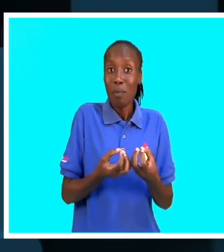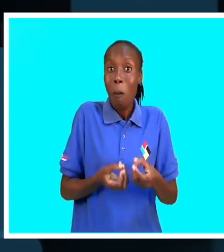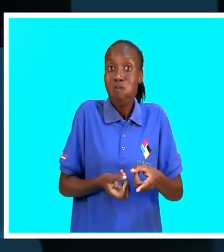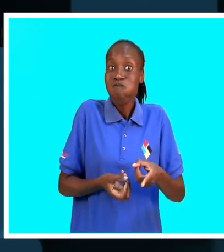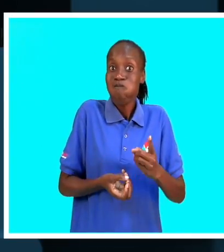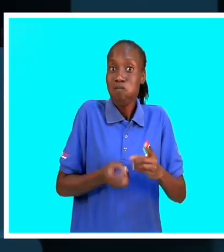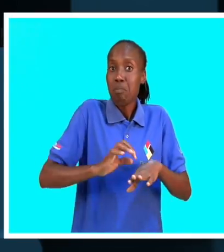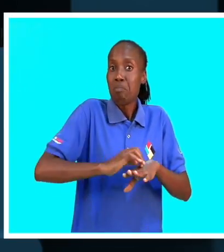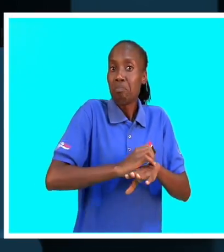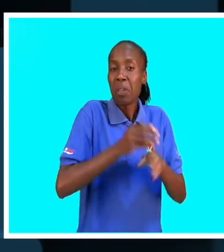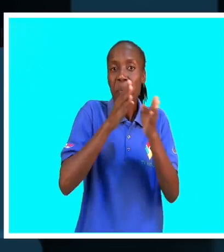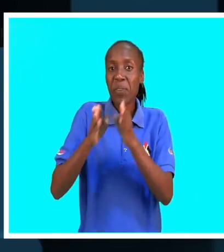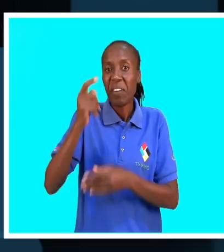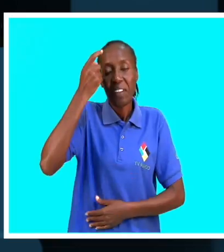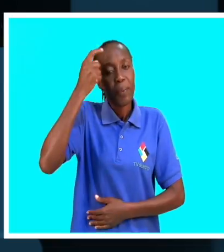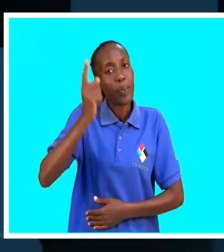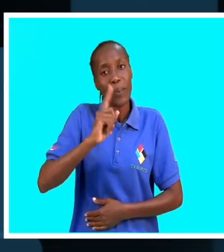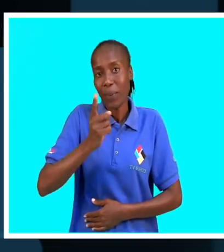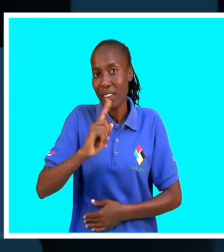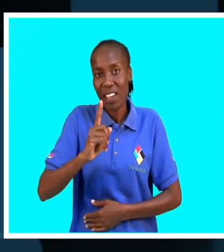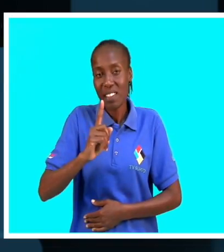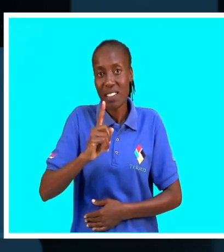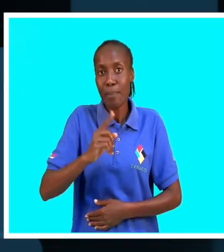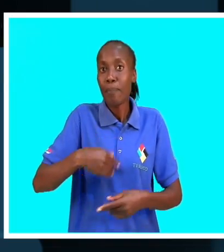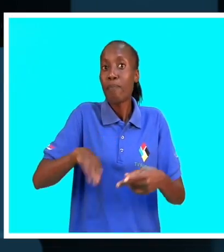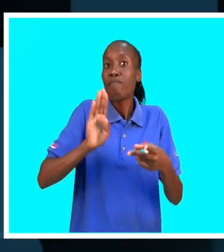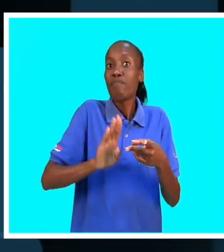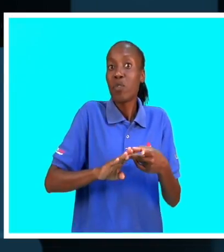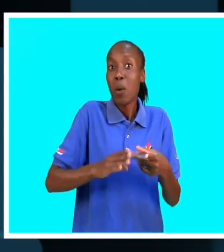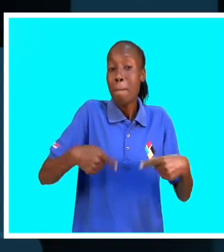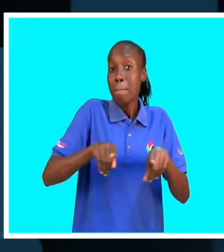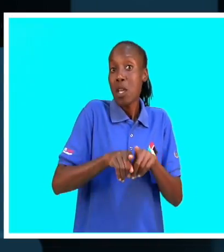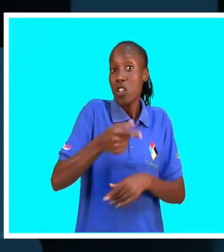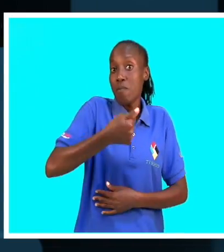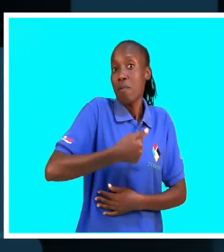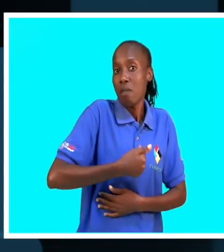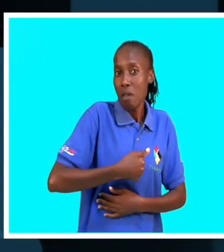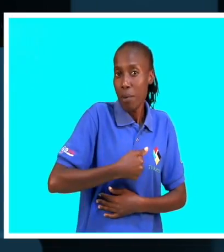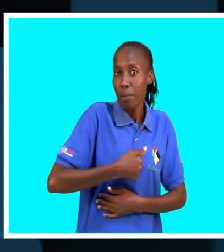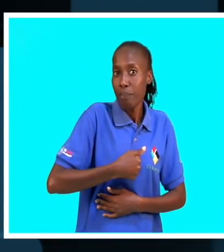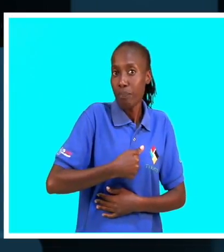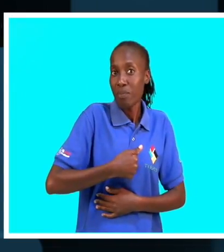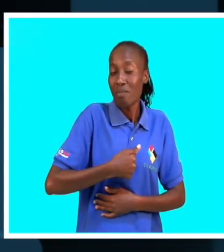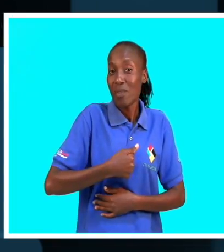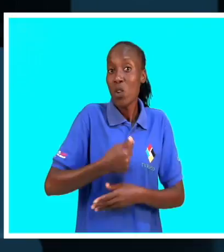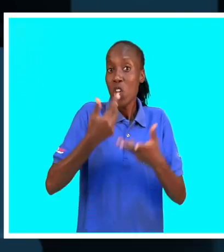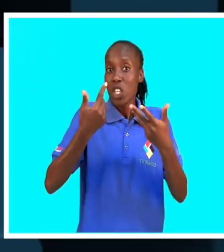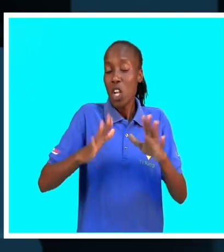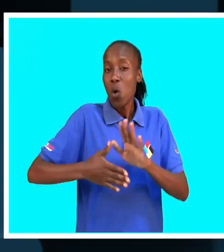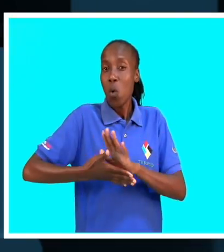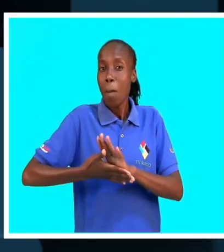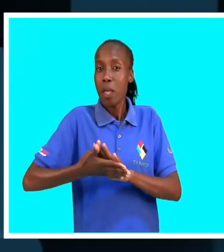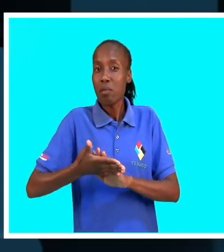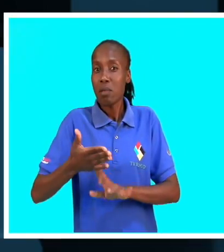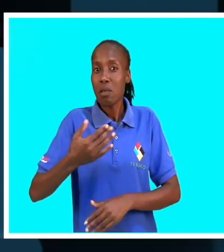não é muito conhecida. Só a gente não conhece a próstata. Mas o meu só